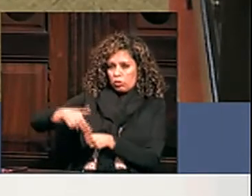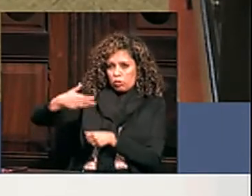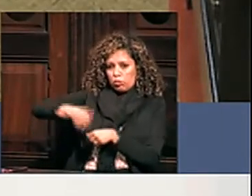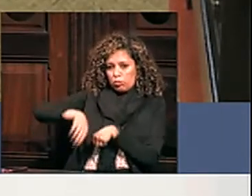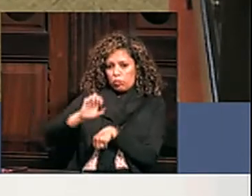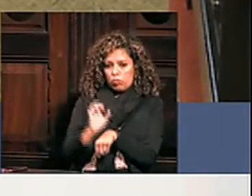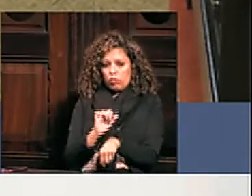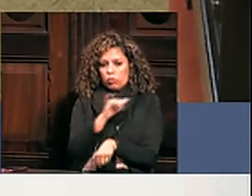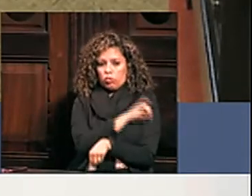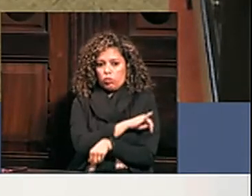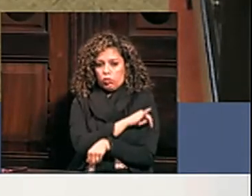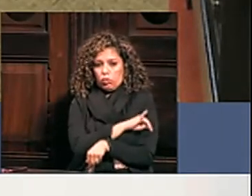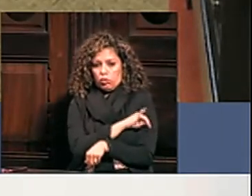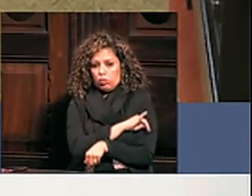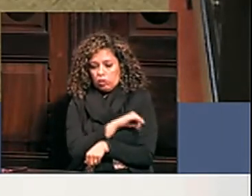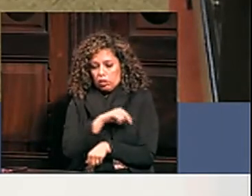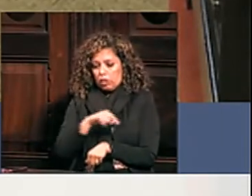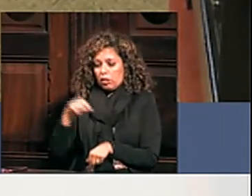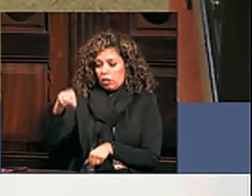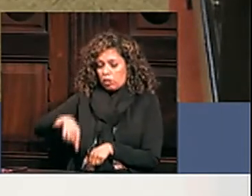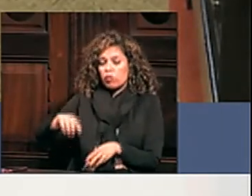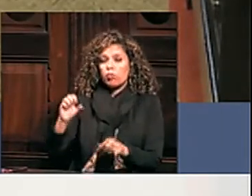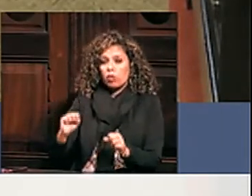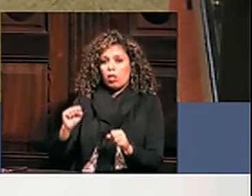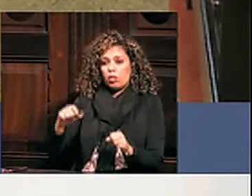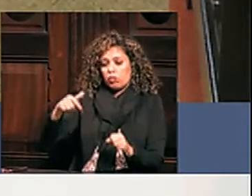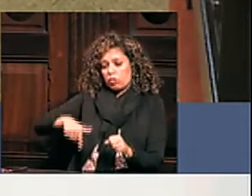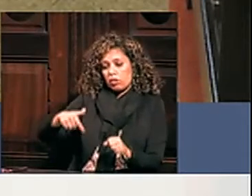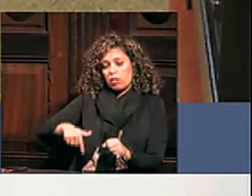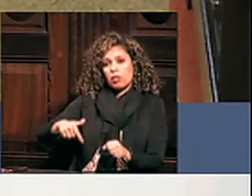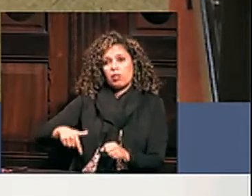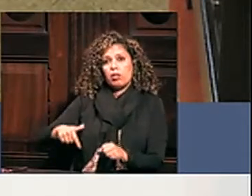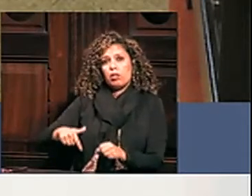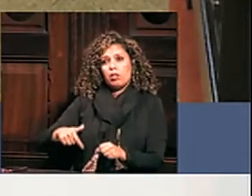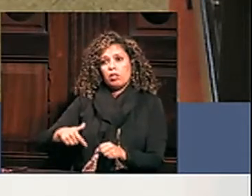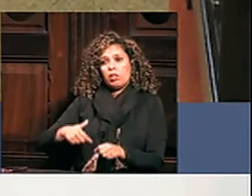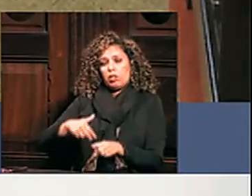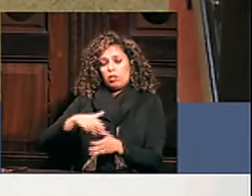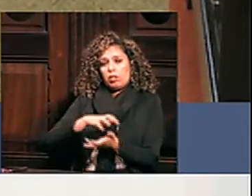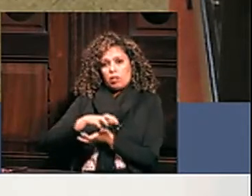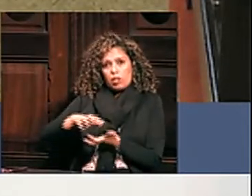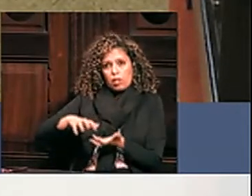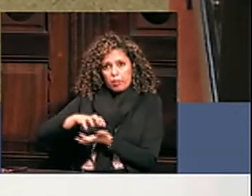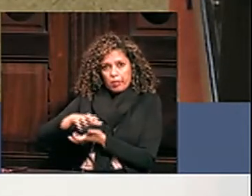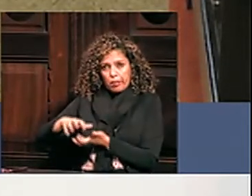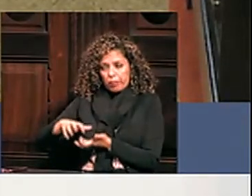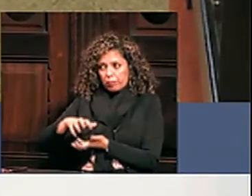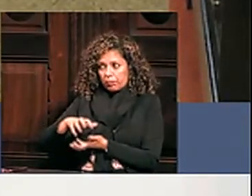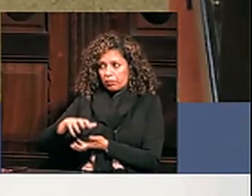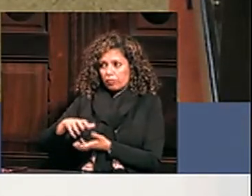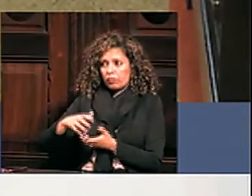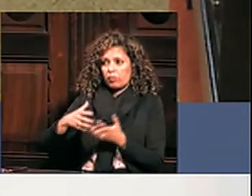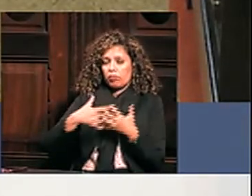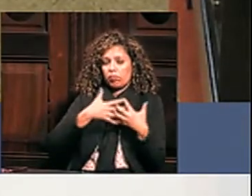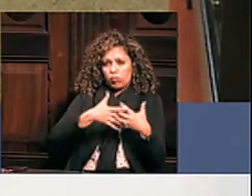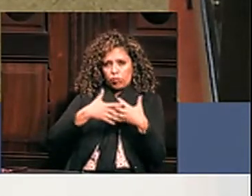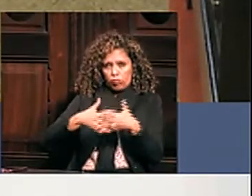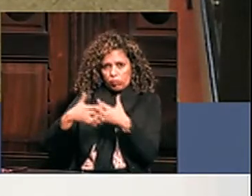poderão abastecer de diesel aqui, porque nós estamos igual a São Paulo e Espírito Santo, e Minas Gerais é